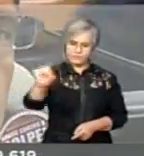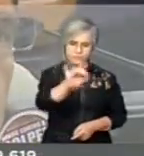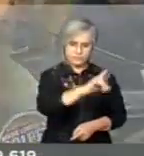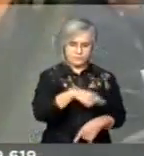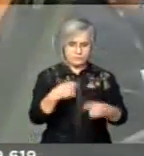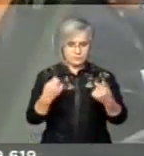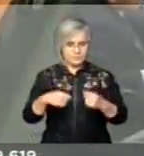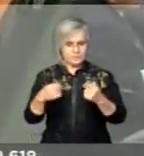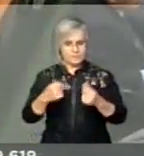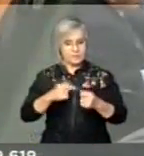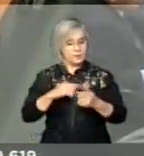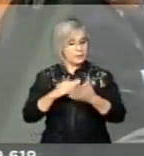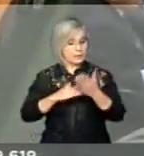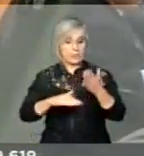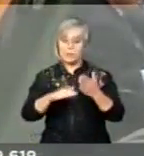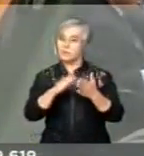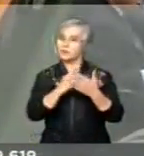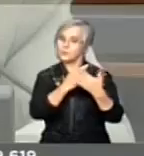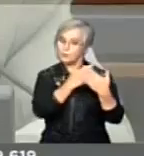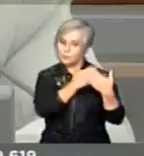a responsabilidade.